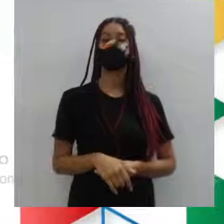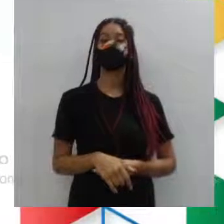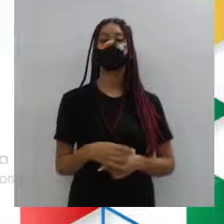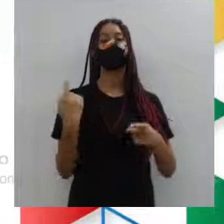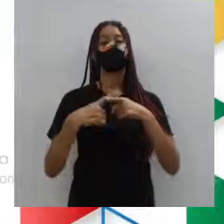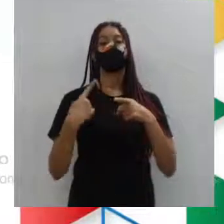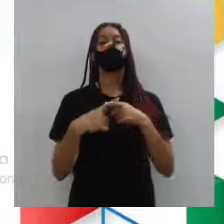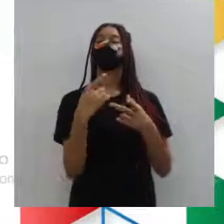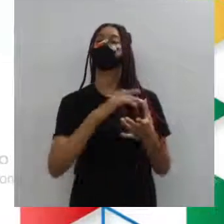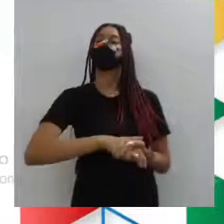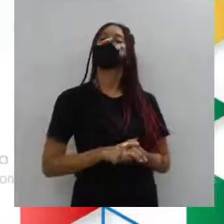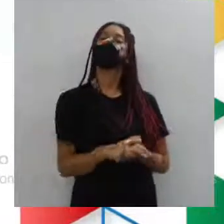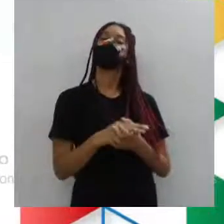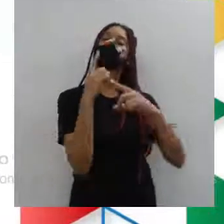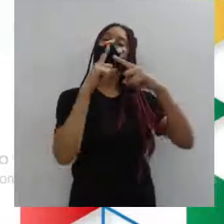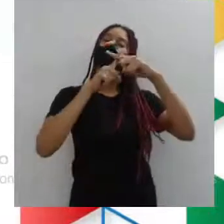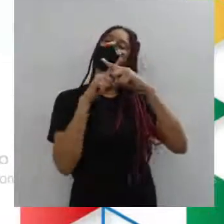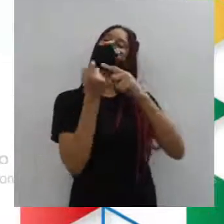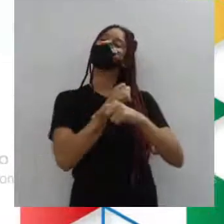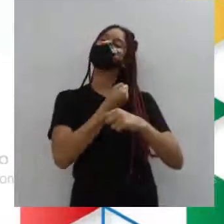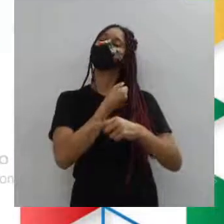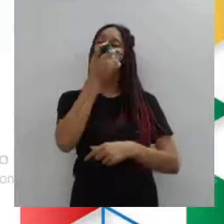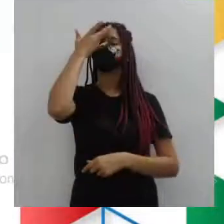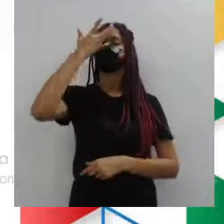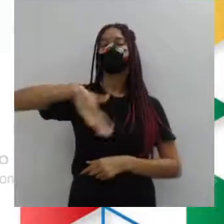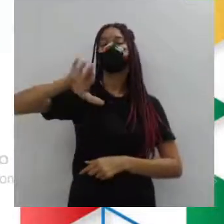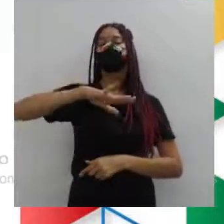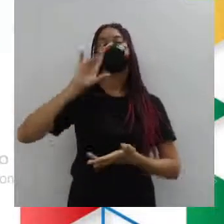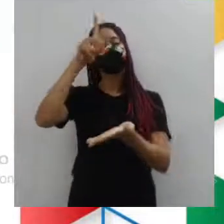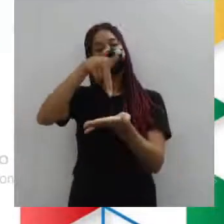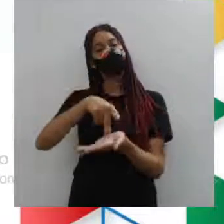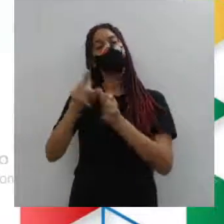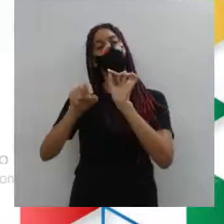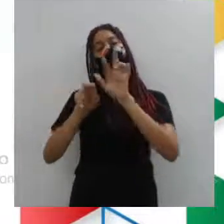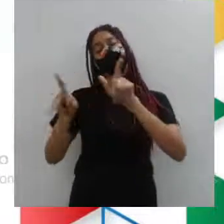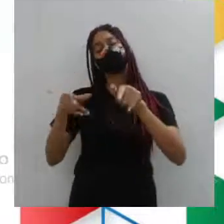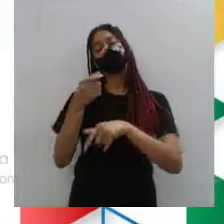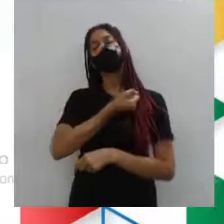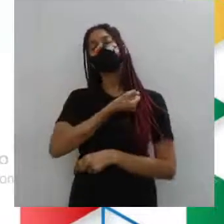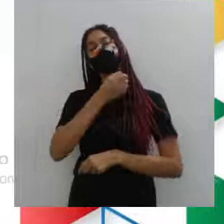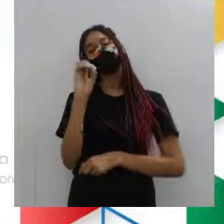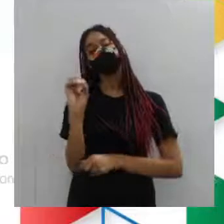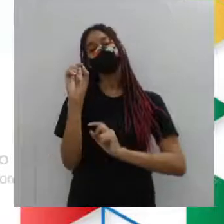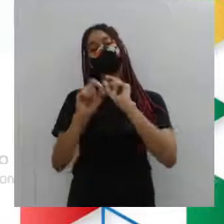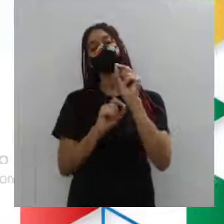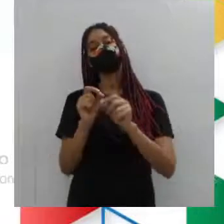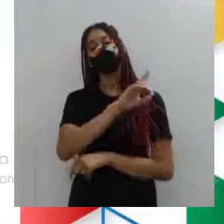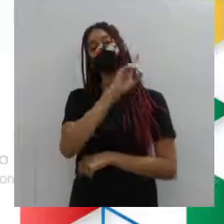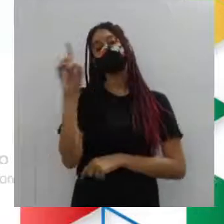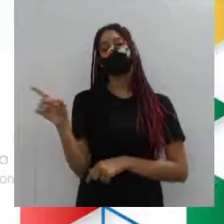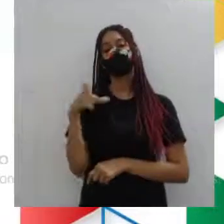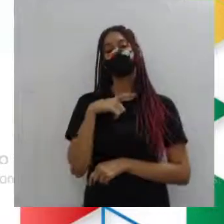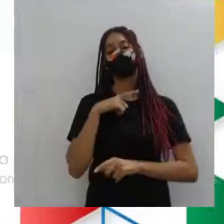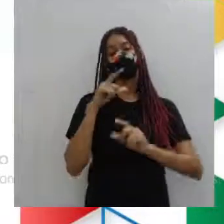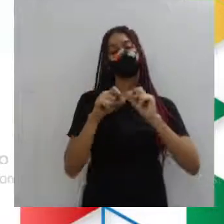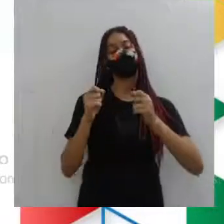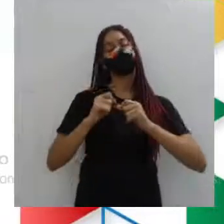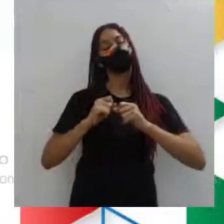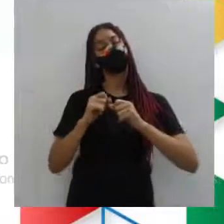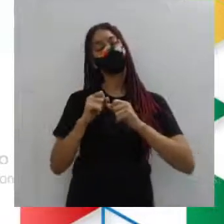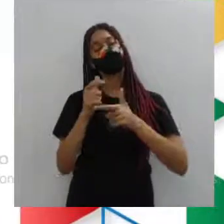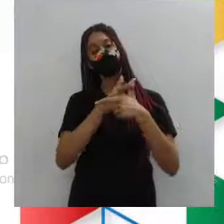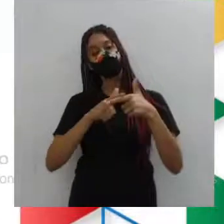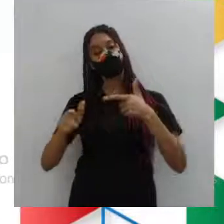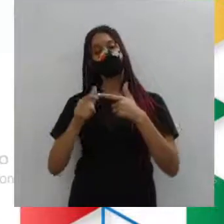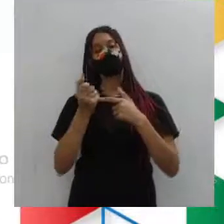Por quê? Porque multiplicando o número de operários por um número real, diferente de zero, o número de dias gastos fica dividido por